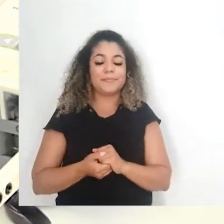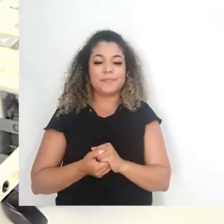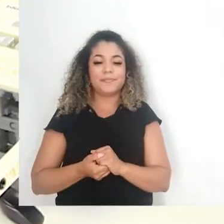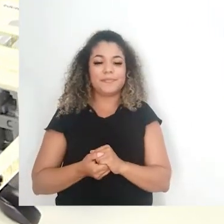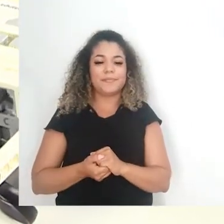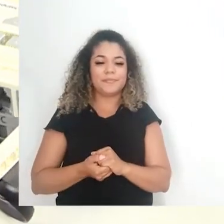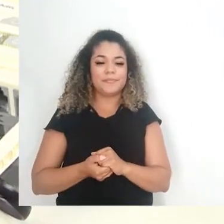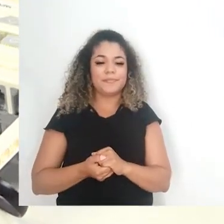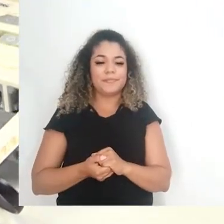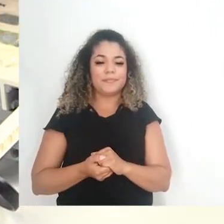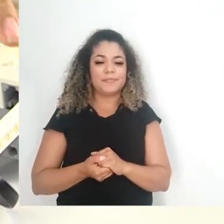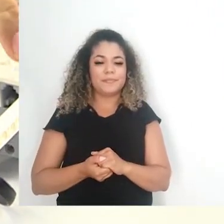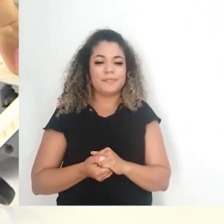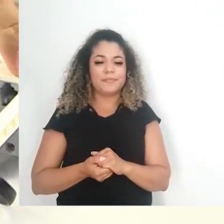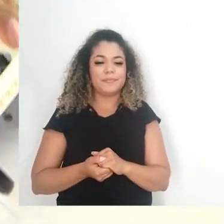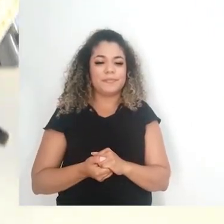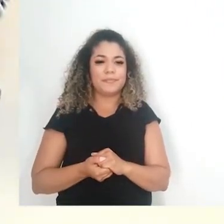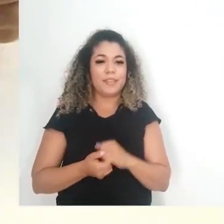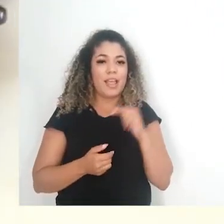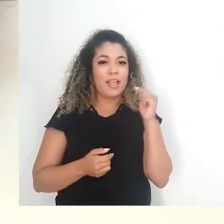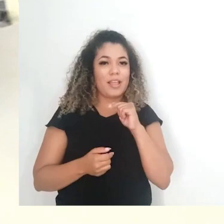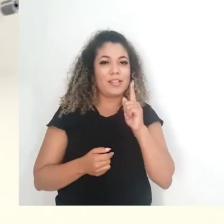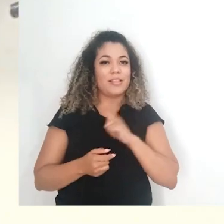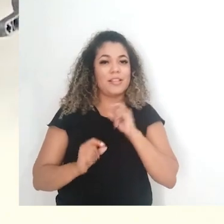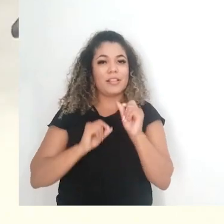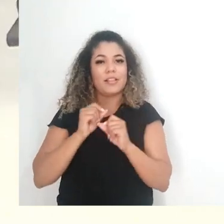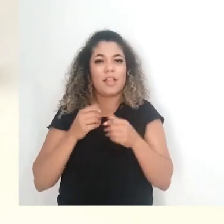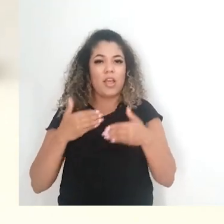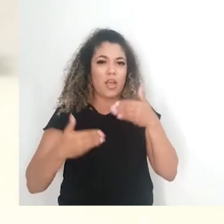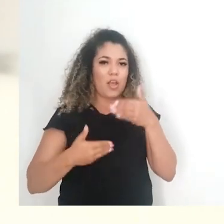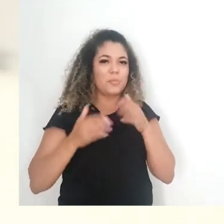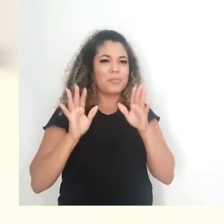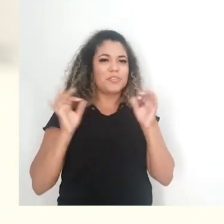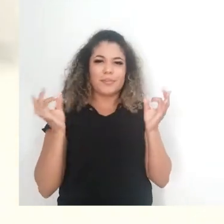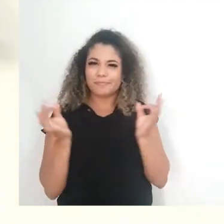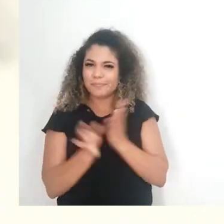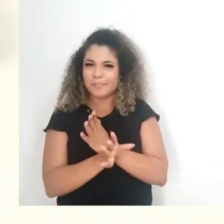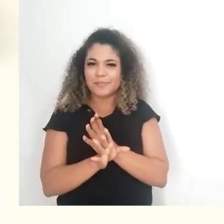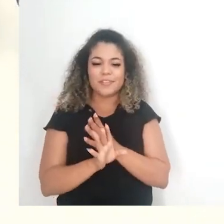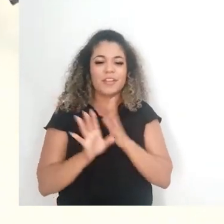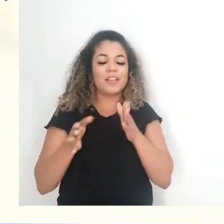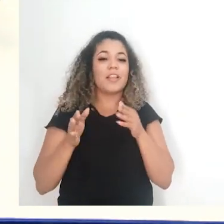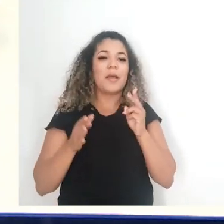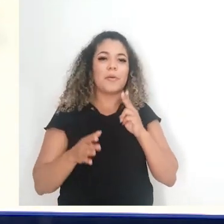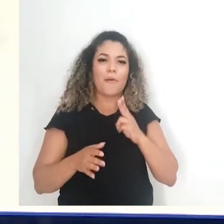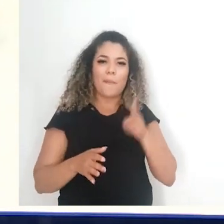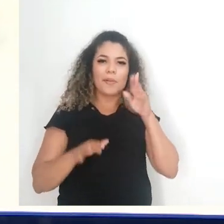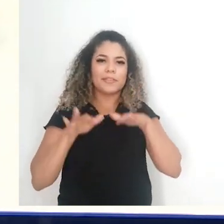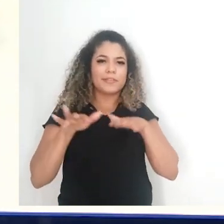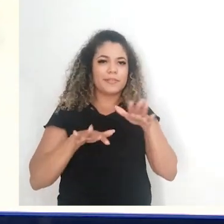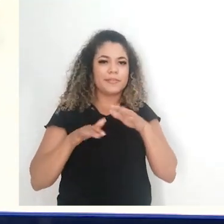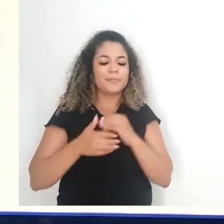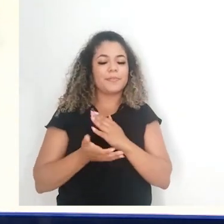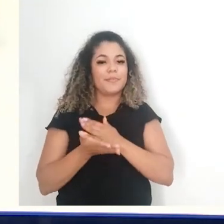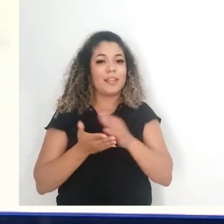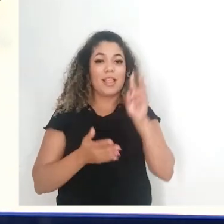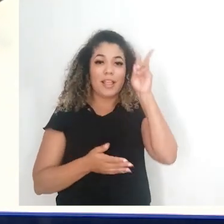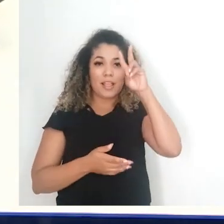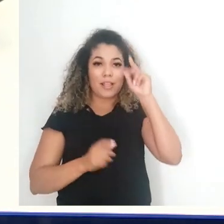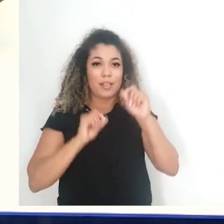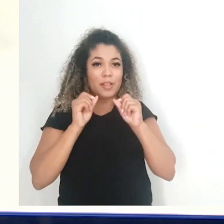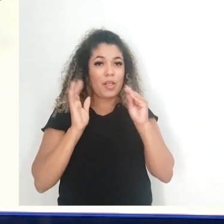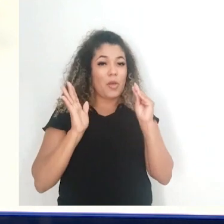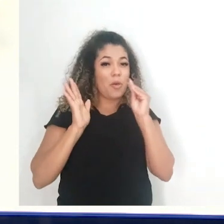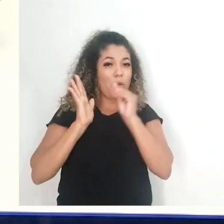simples. Aqui, nós temos o robô já pronto para se movimentar. Nós temos